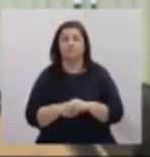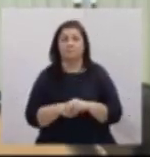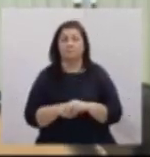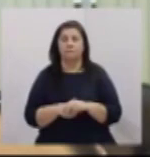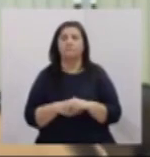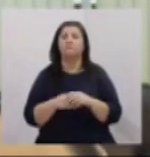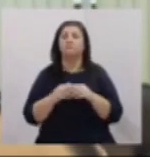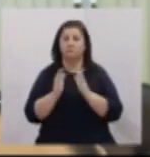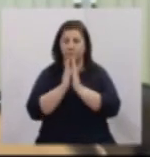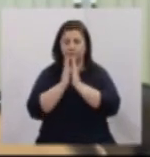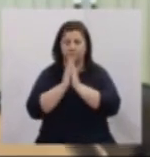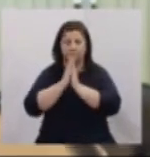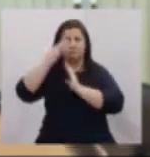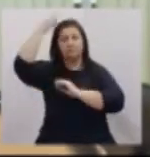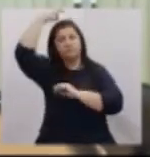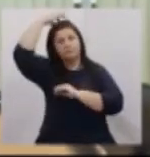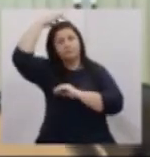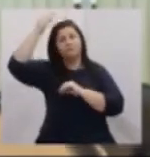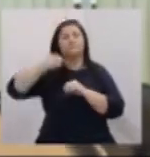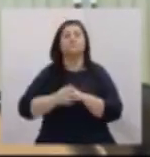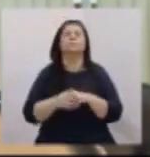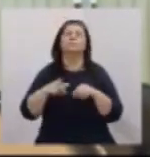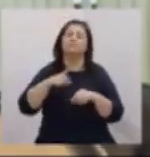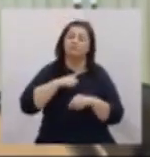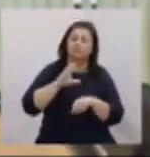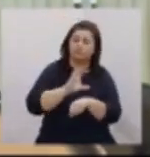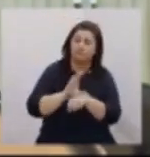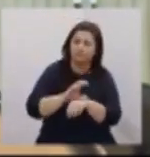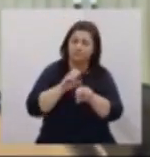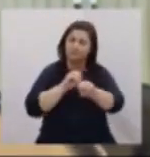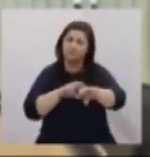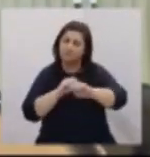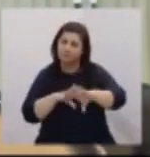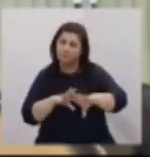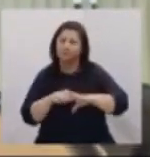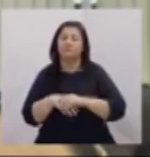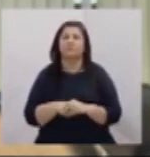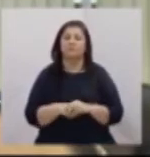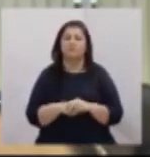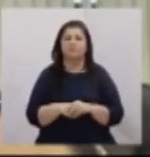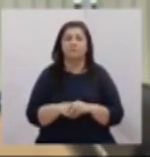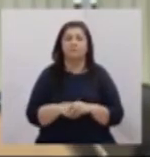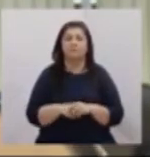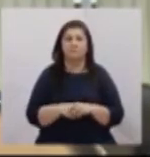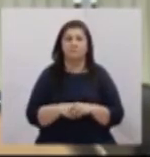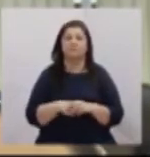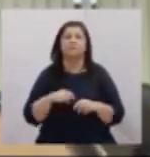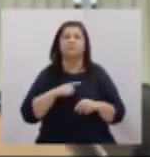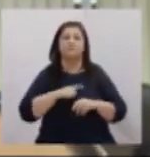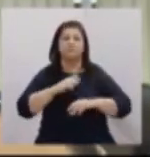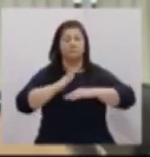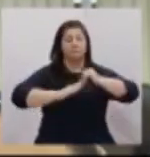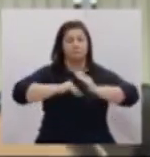parte espiritual, né, como a gente tem catequese, tem curso de crisma, tem oficina de oração